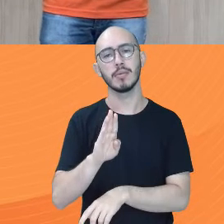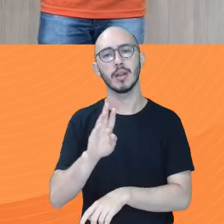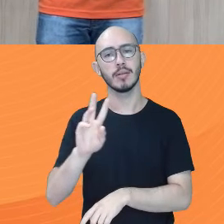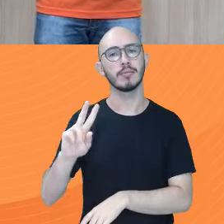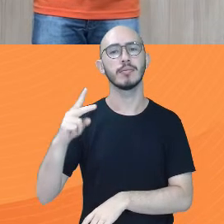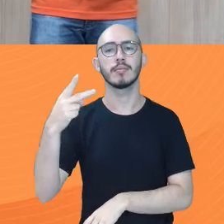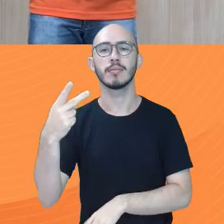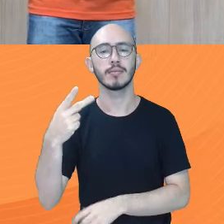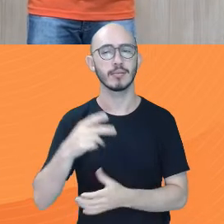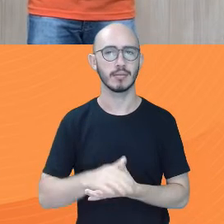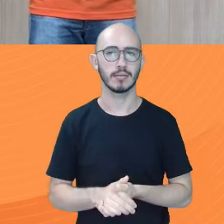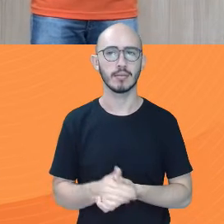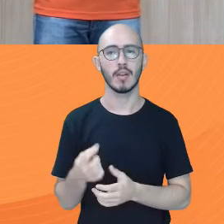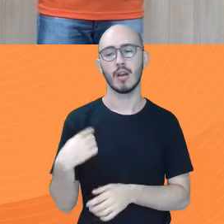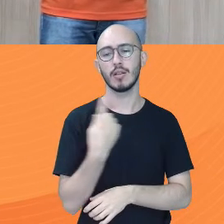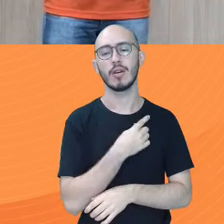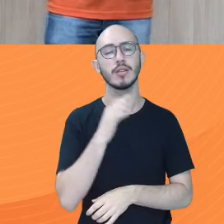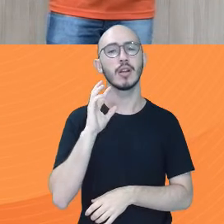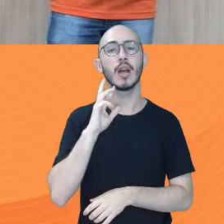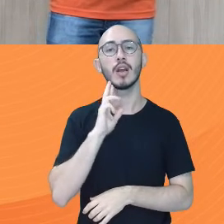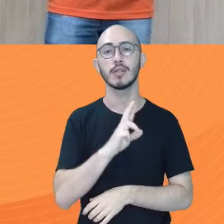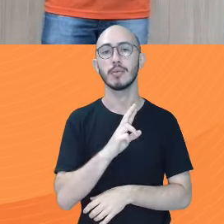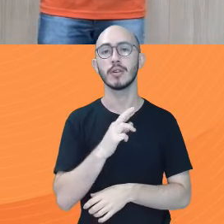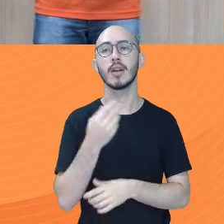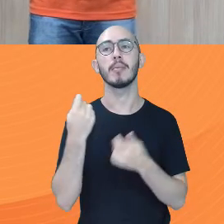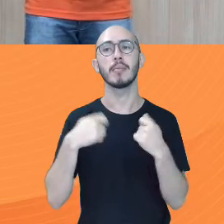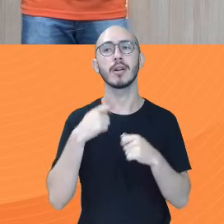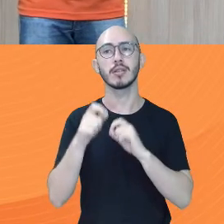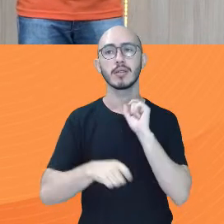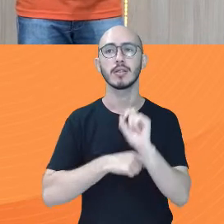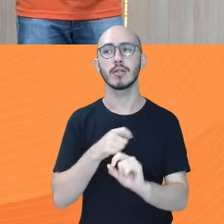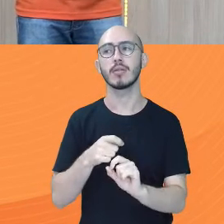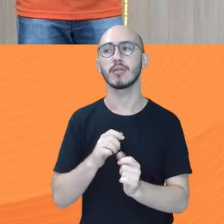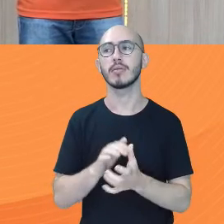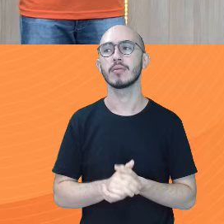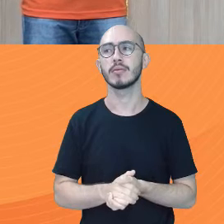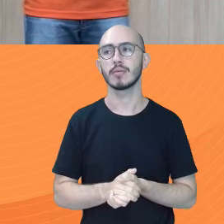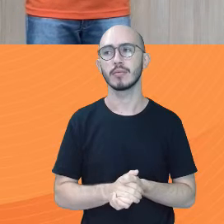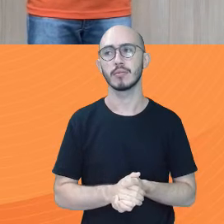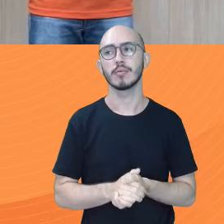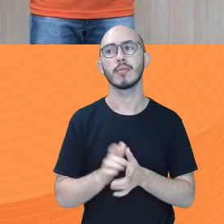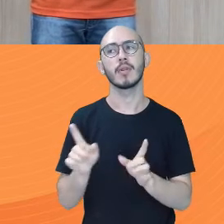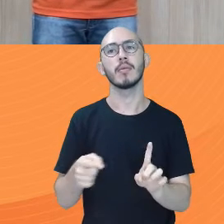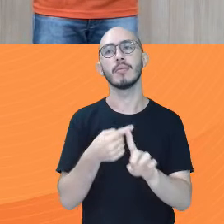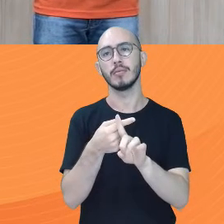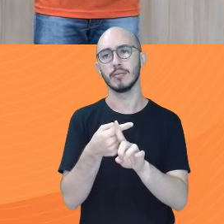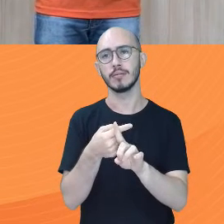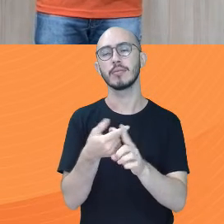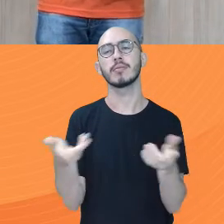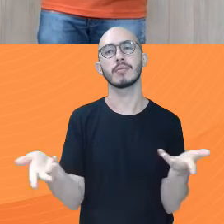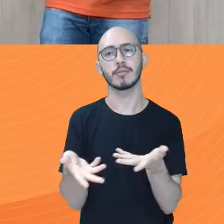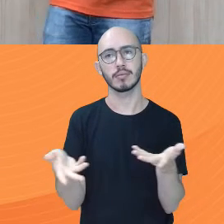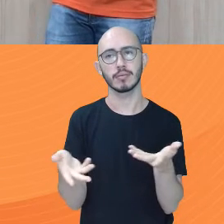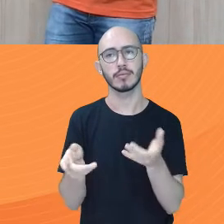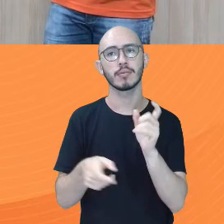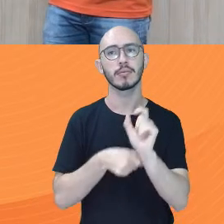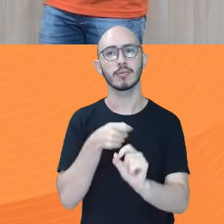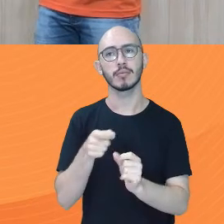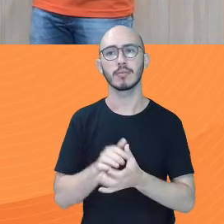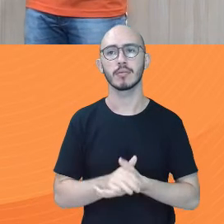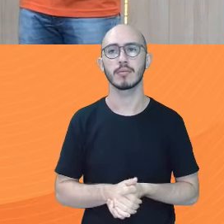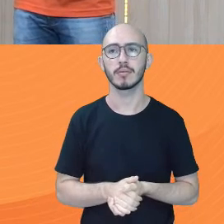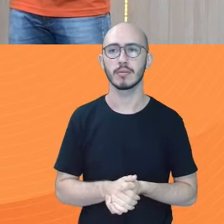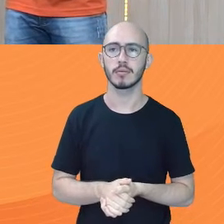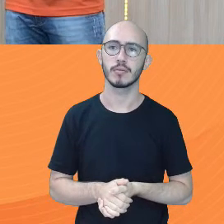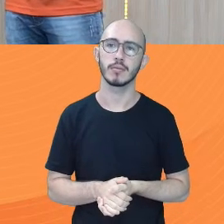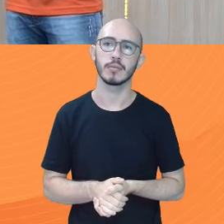quadrado, certo? Então, para a gente resolver, a gente vai aplicar o princípio multiplicativo, certo? Eu vou multiplicar, ó,